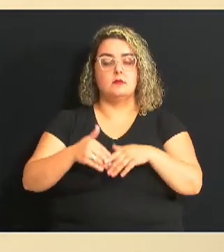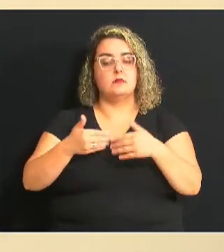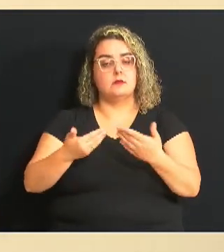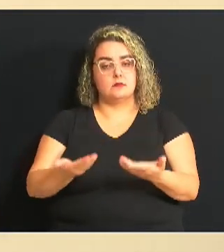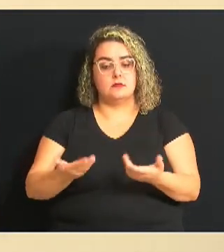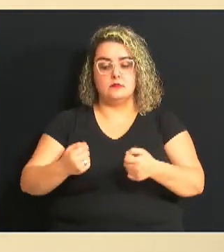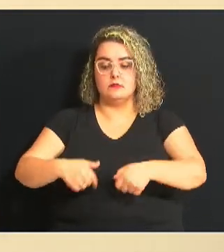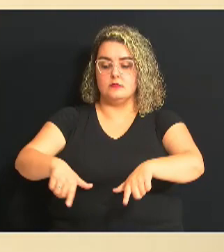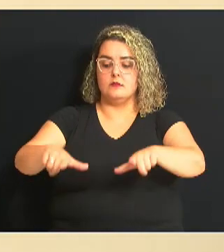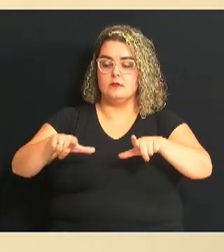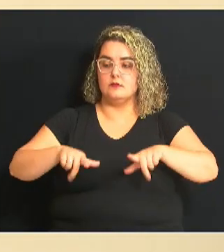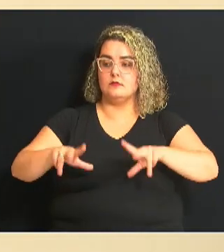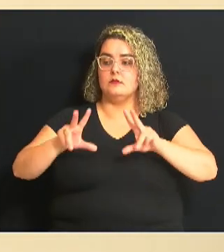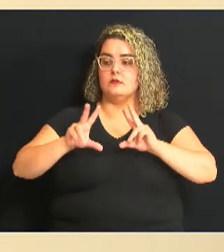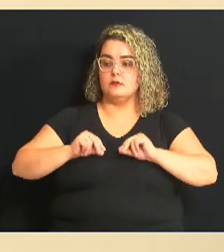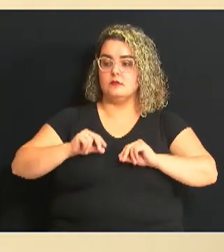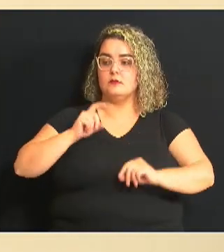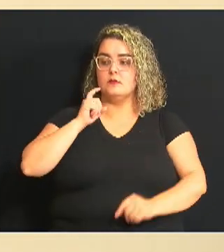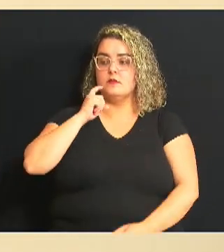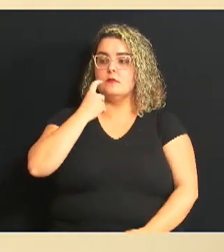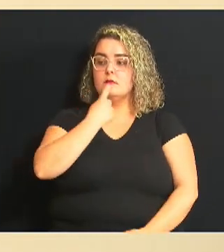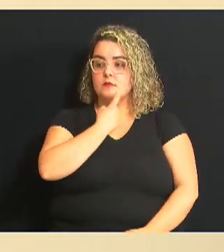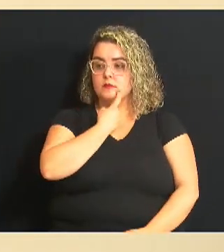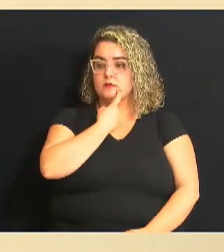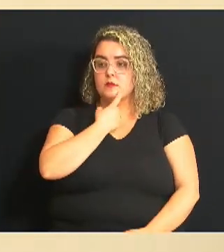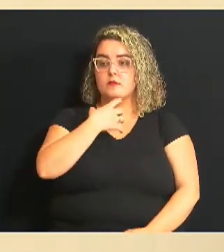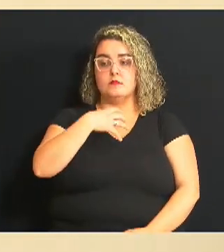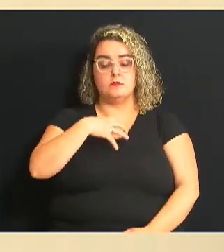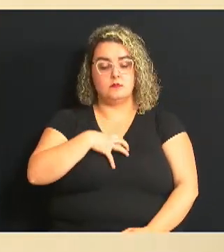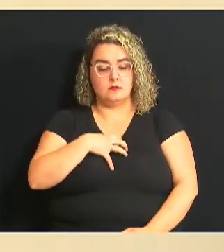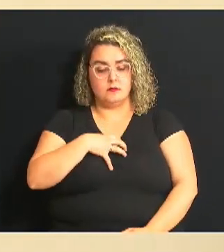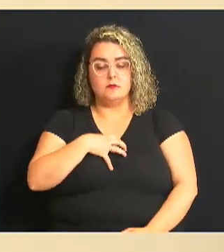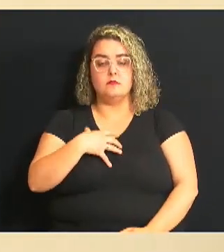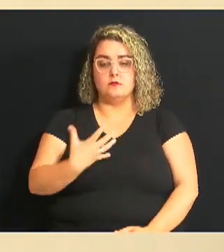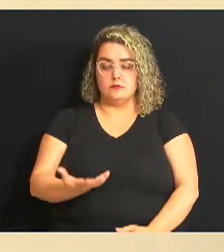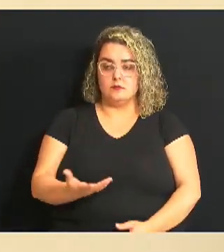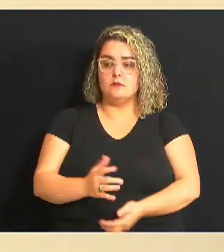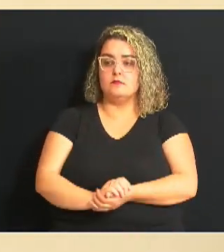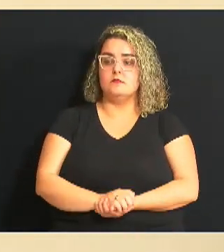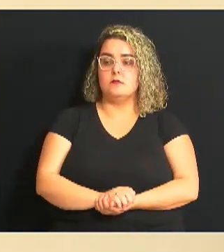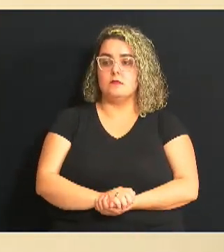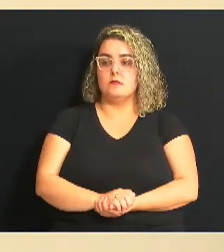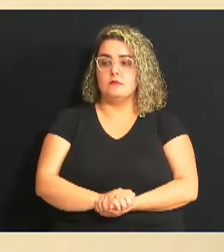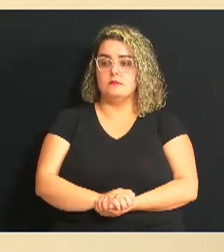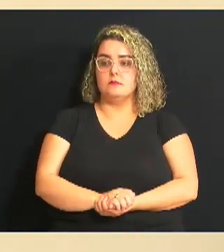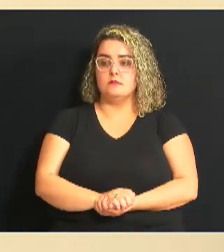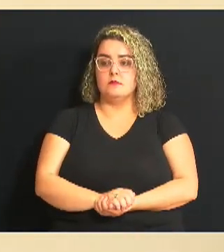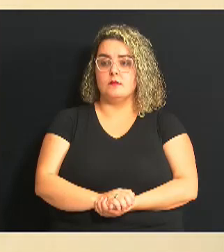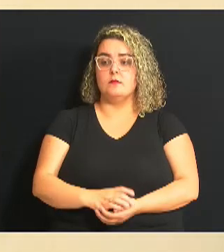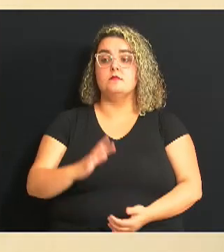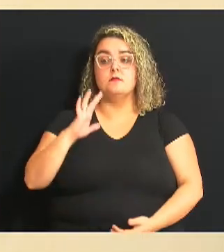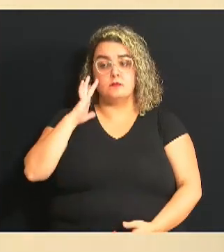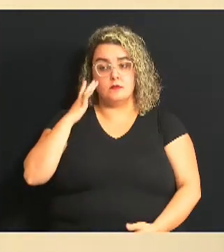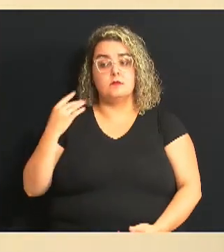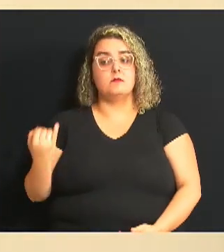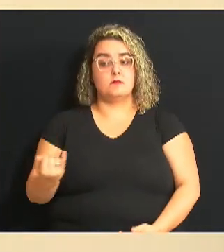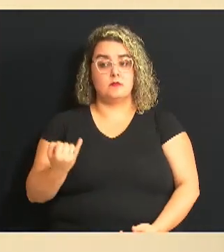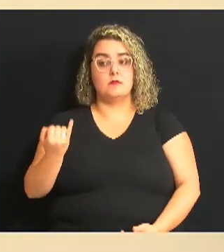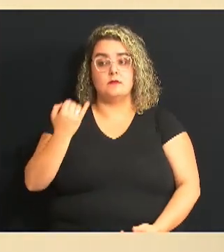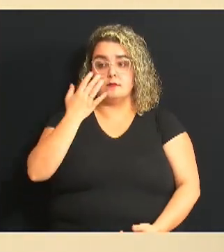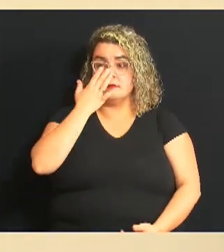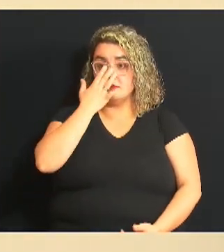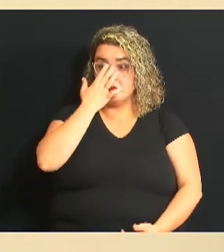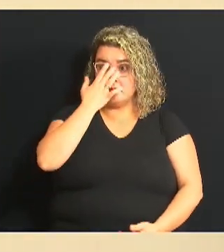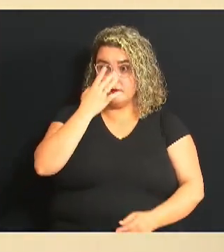de mérito odontológico. Então, de alguma forma, eu acho isso extremamente importante. Por que eu estou